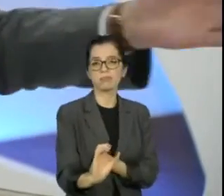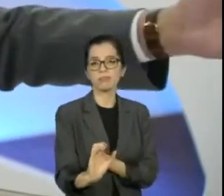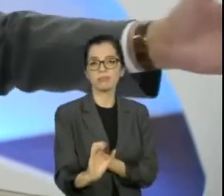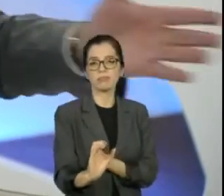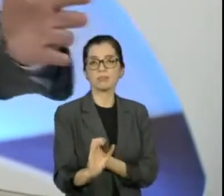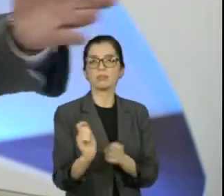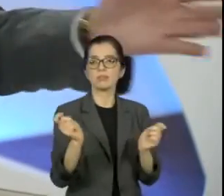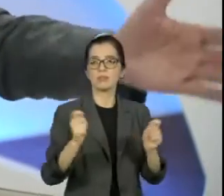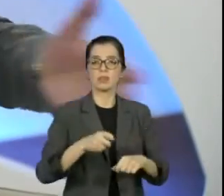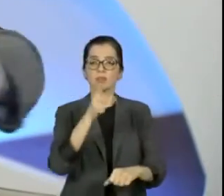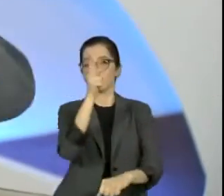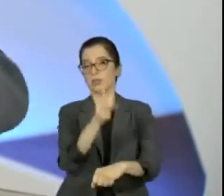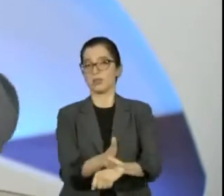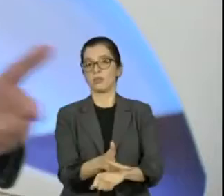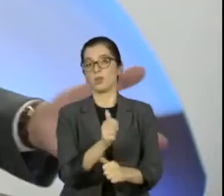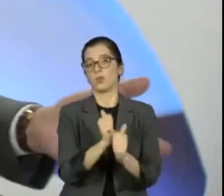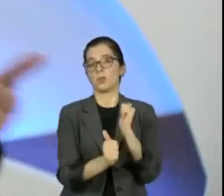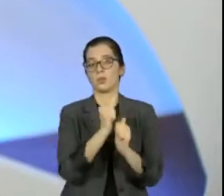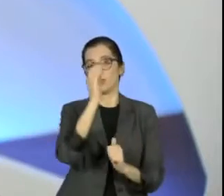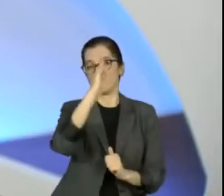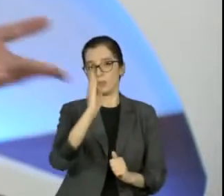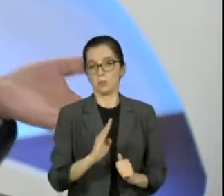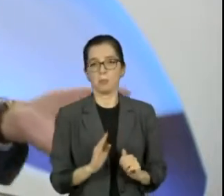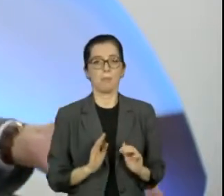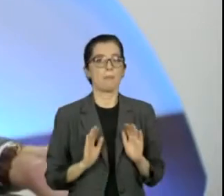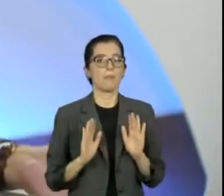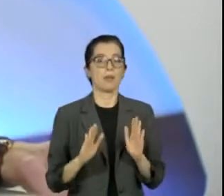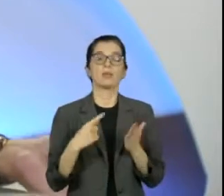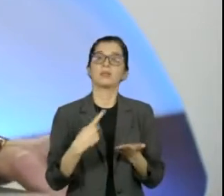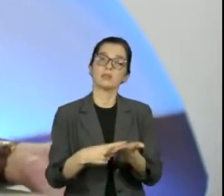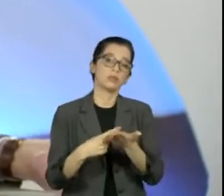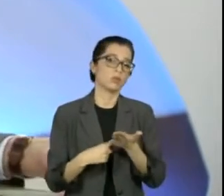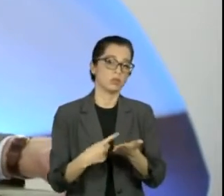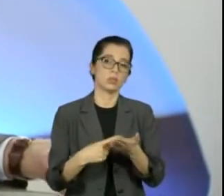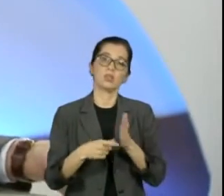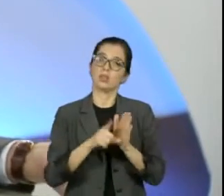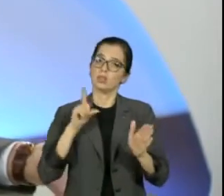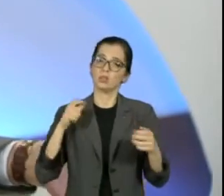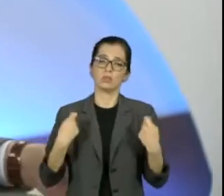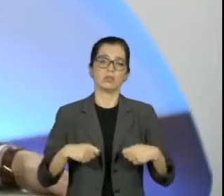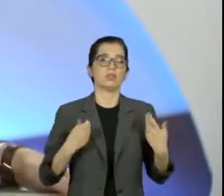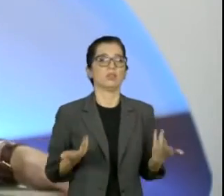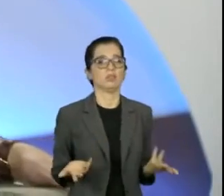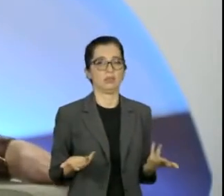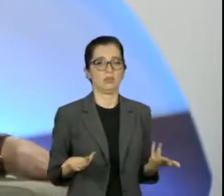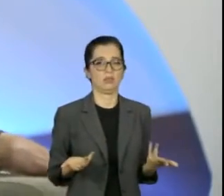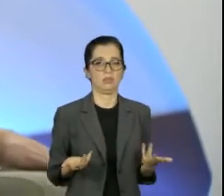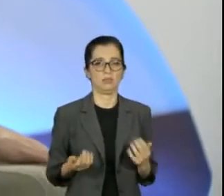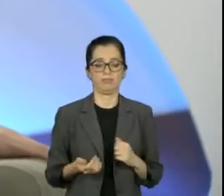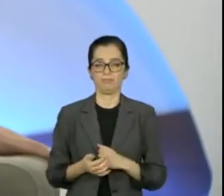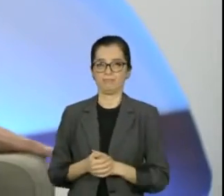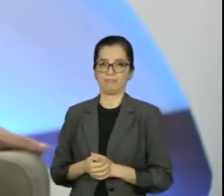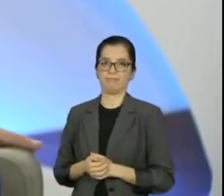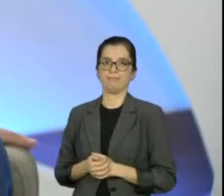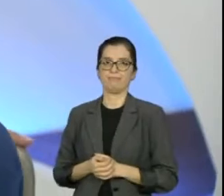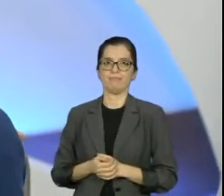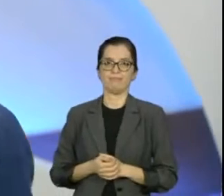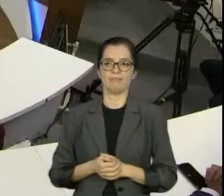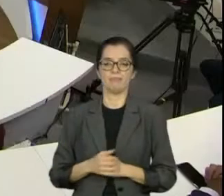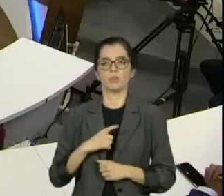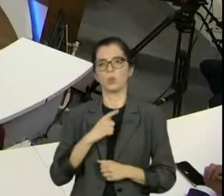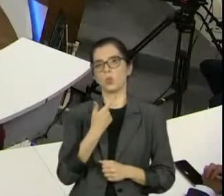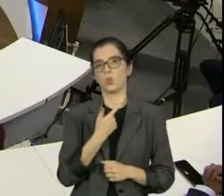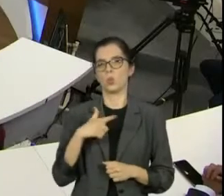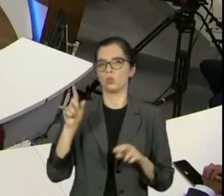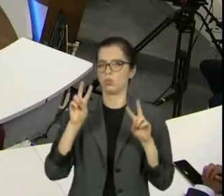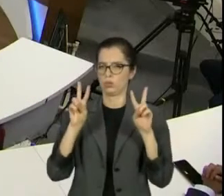se não chegar num acordo, bota na TV, que nós não podemos ficar sem assistir. Prefeito, queria mudar um pouco de assunto, falar um pouco da